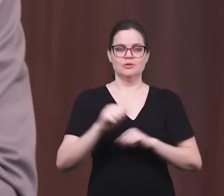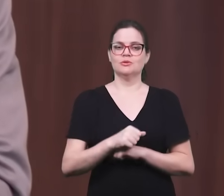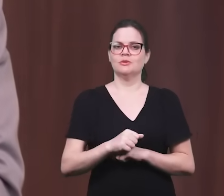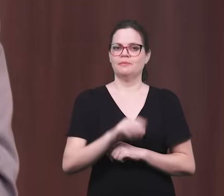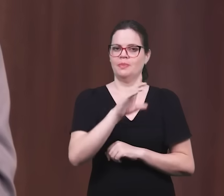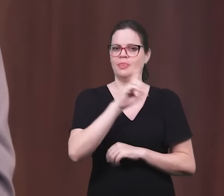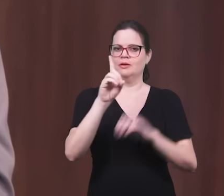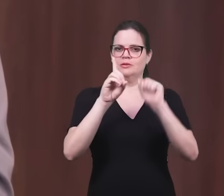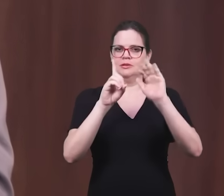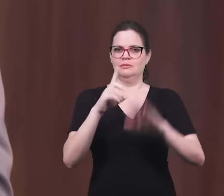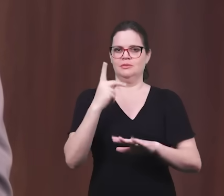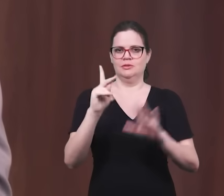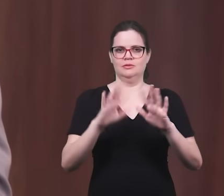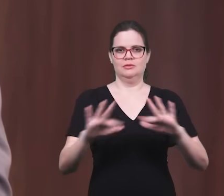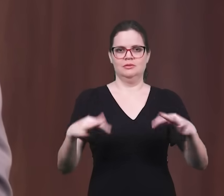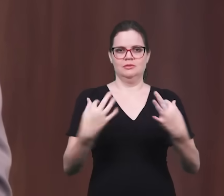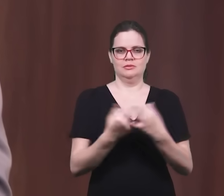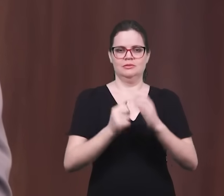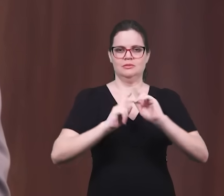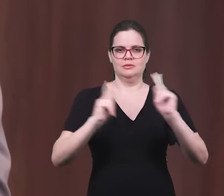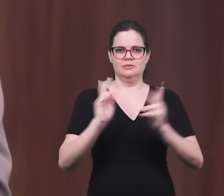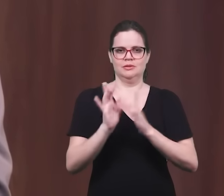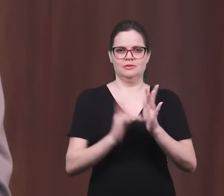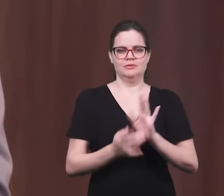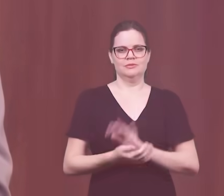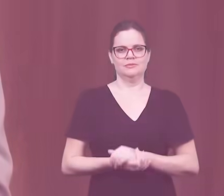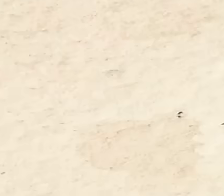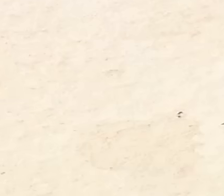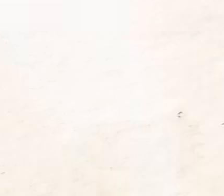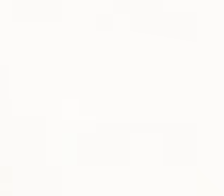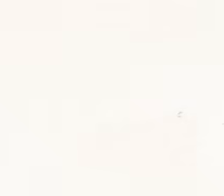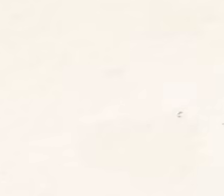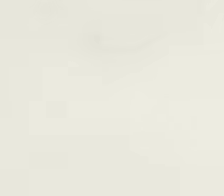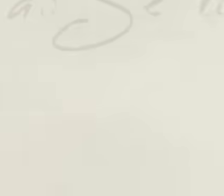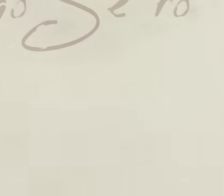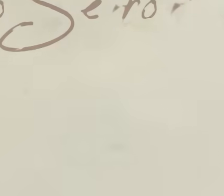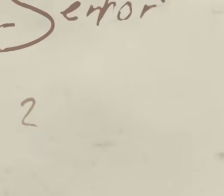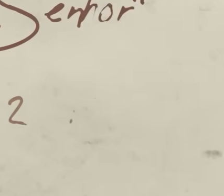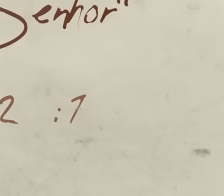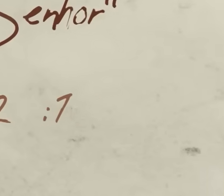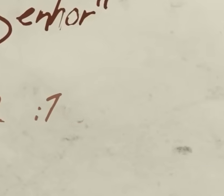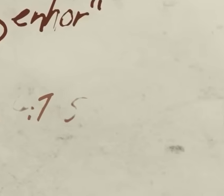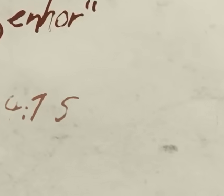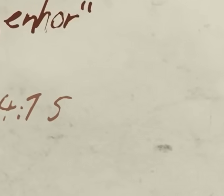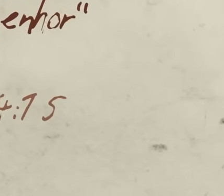Que Deus abençoe a sua família e a paz do Senhor.